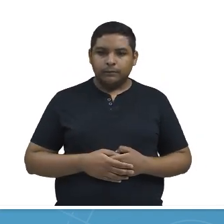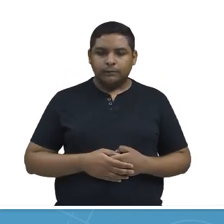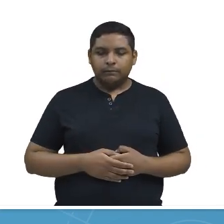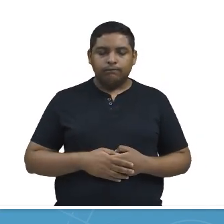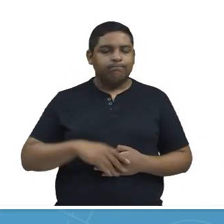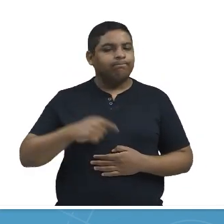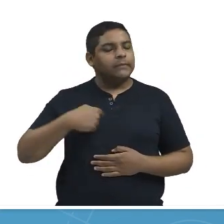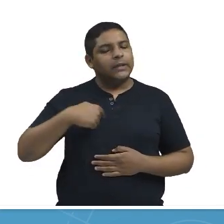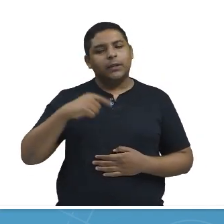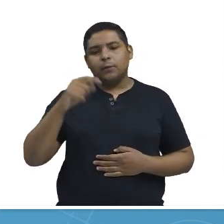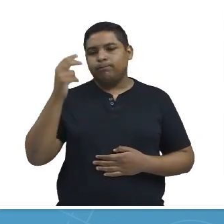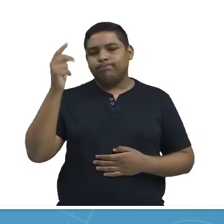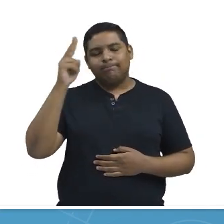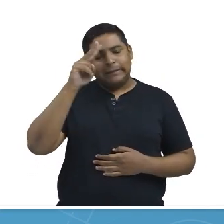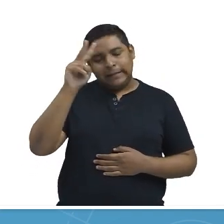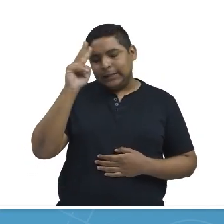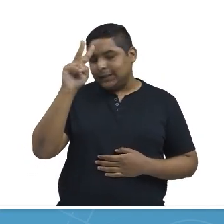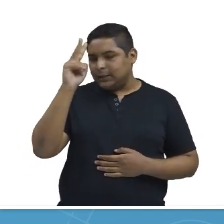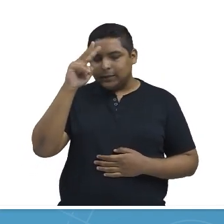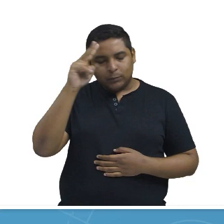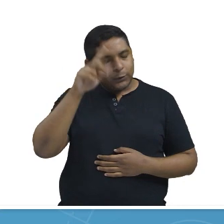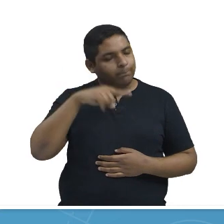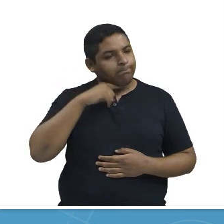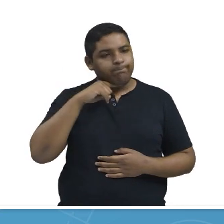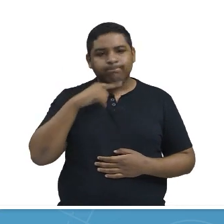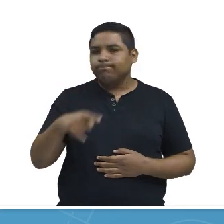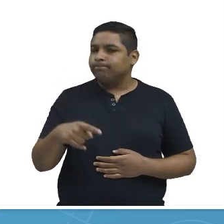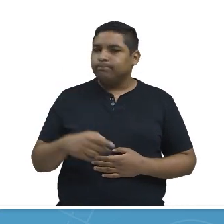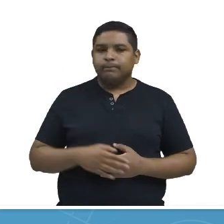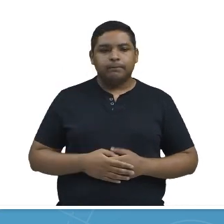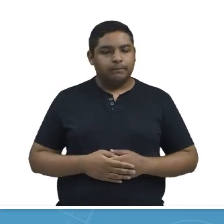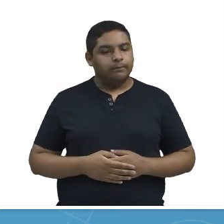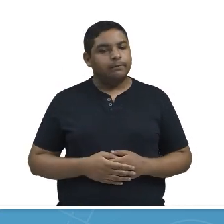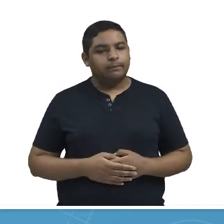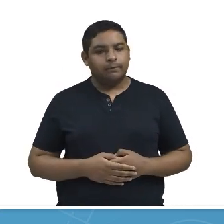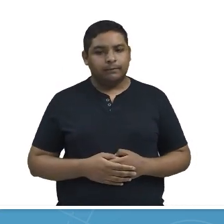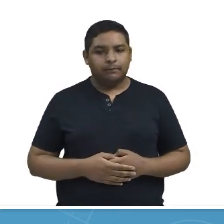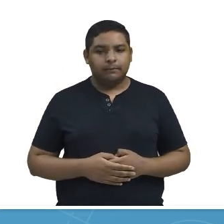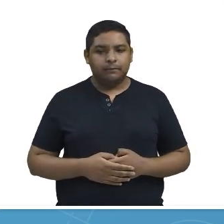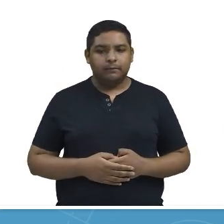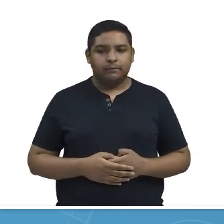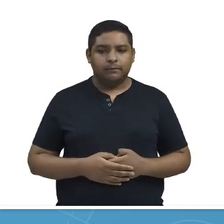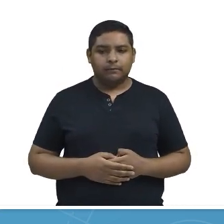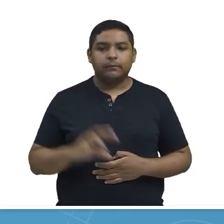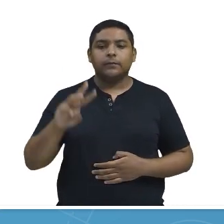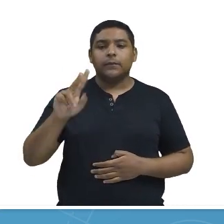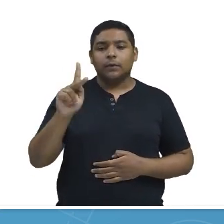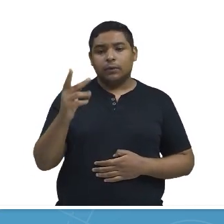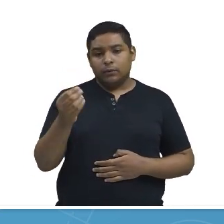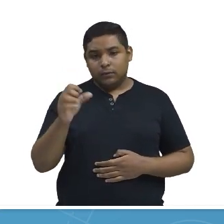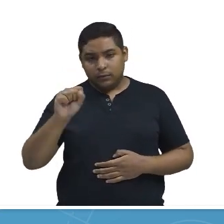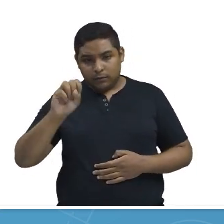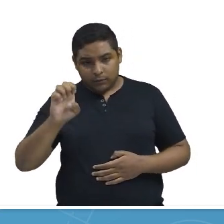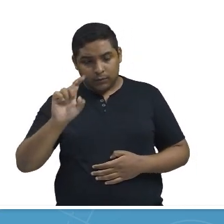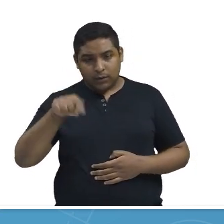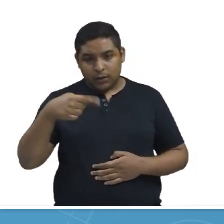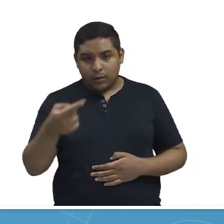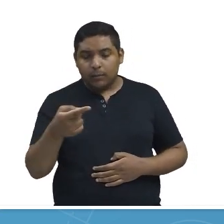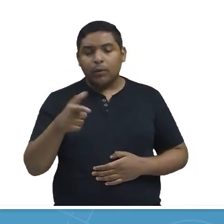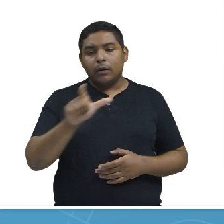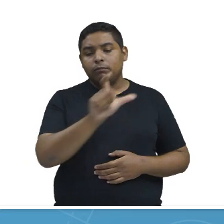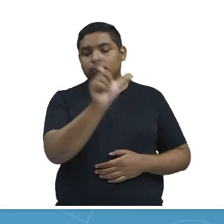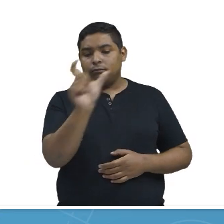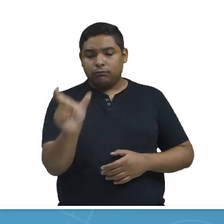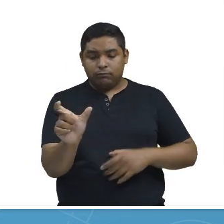não consegui lembrar. Olha só, então o whose novamente aparece logo depois da palavra book.